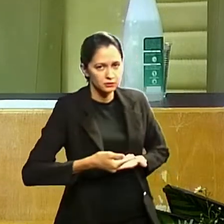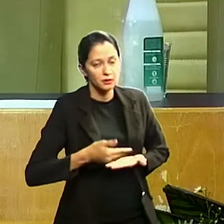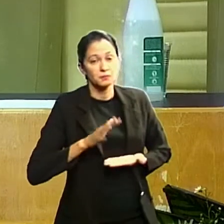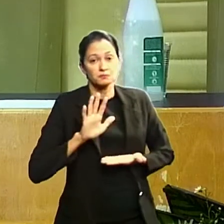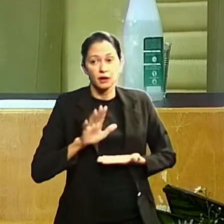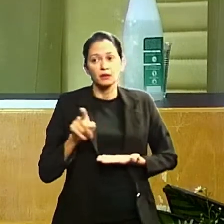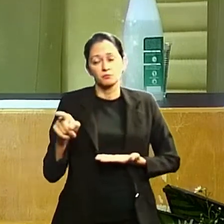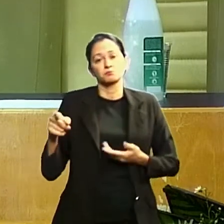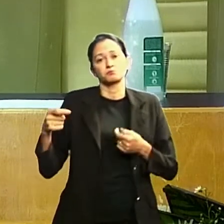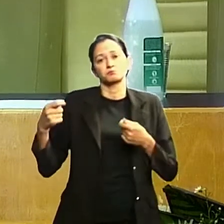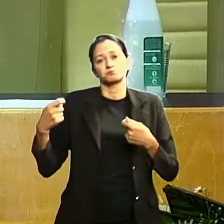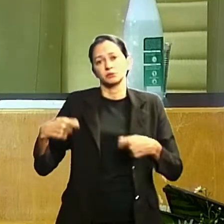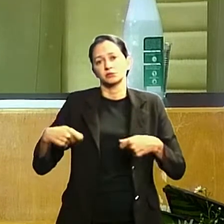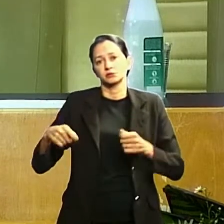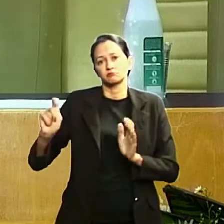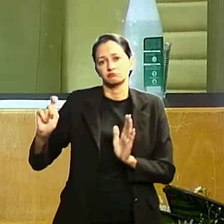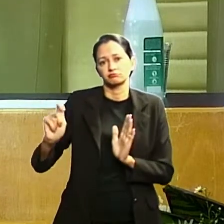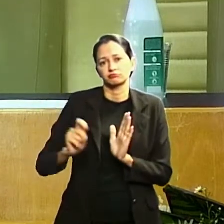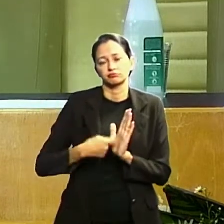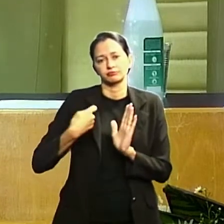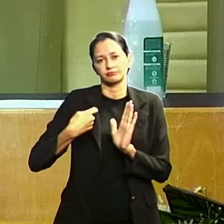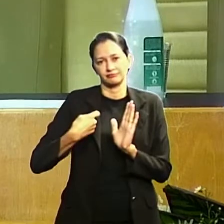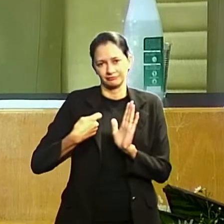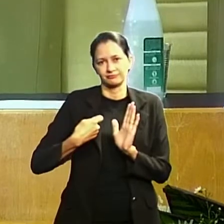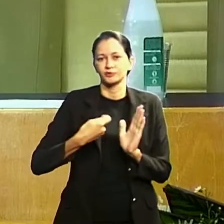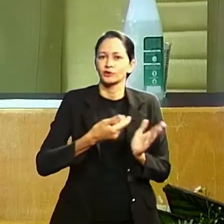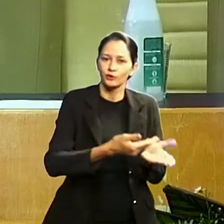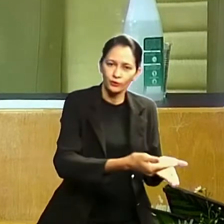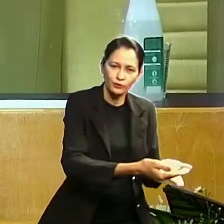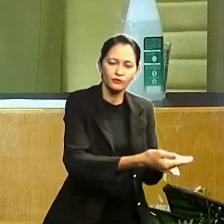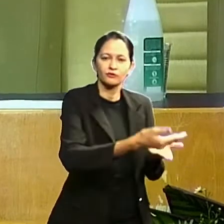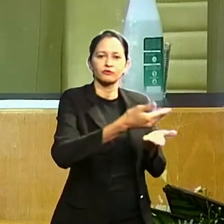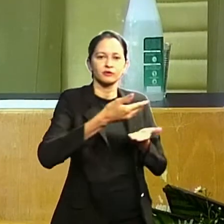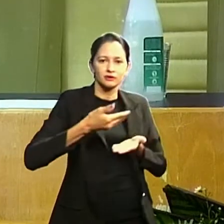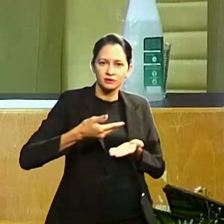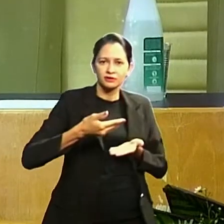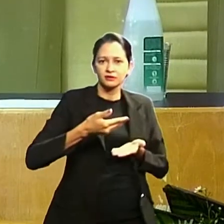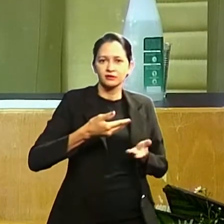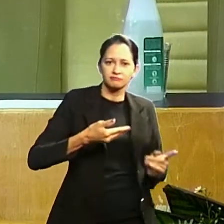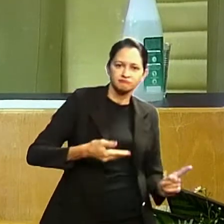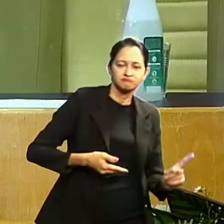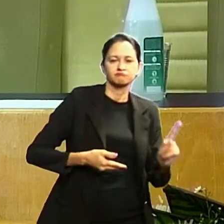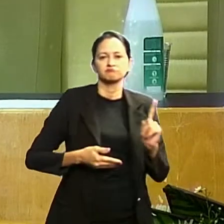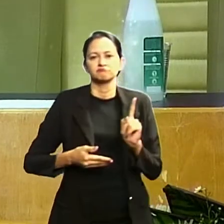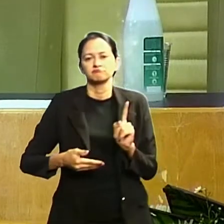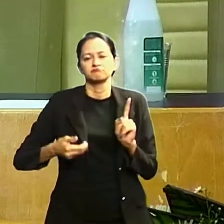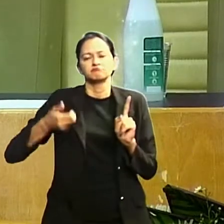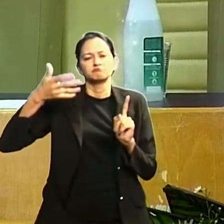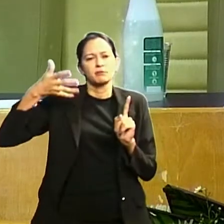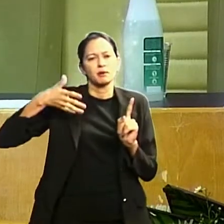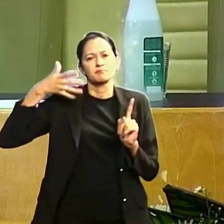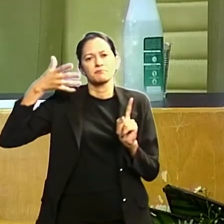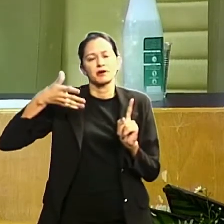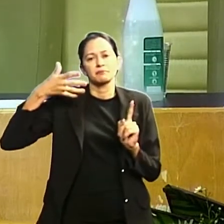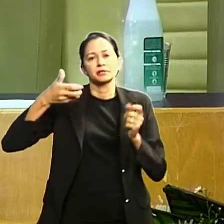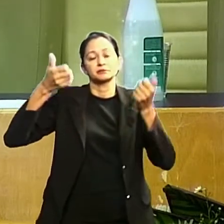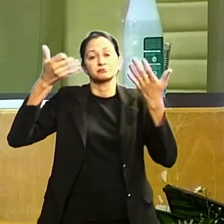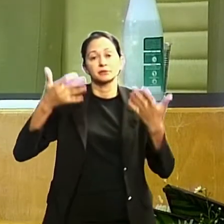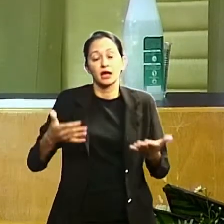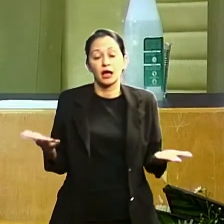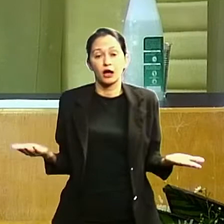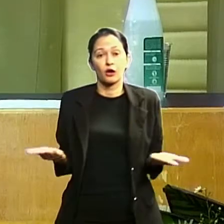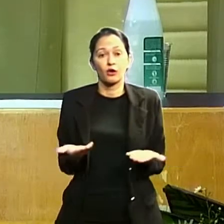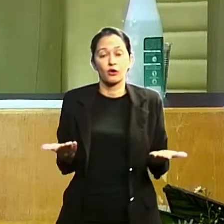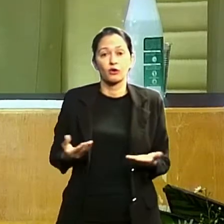trazer o arcebispo a esta casa para falar sobre o quanto precisamos no século XXI, onde